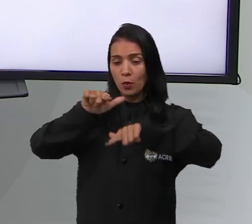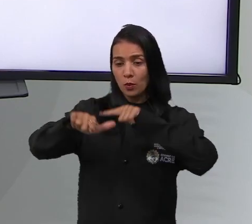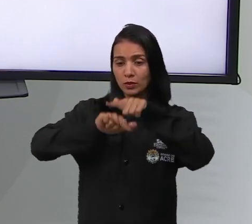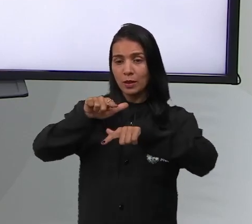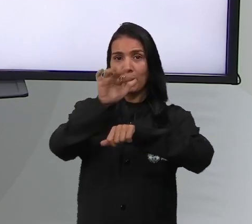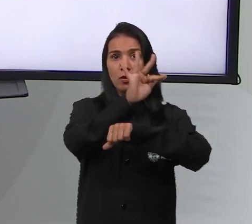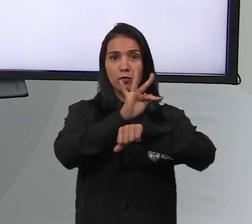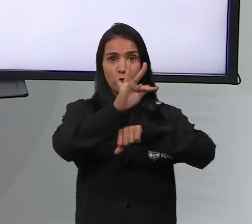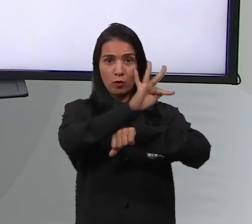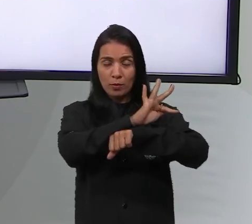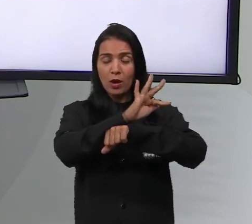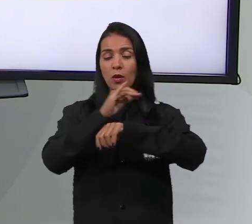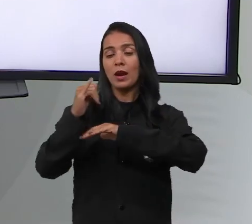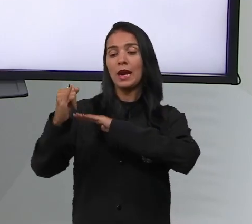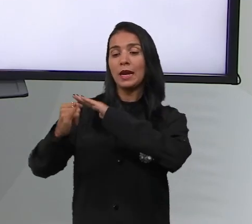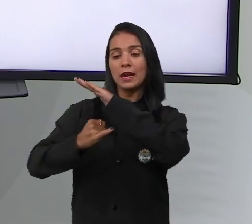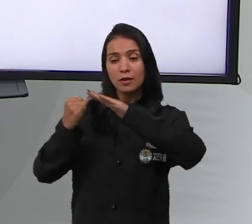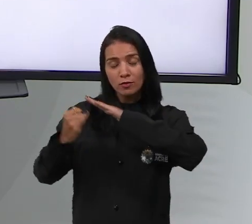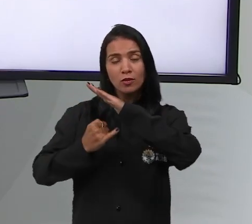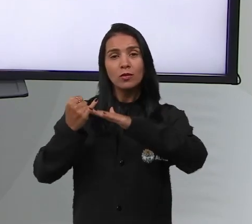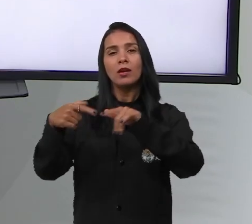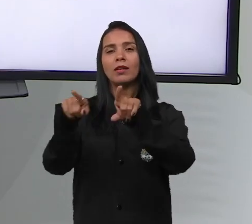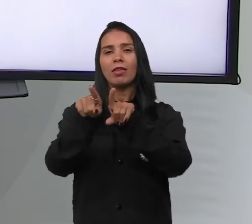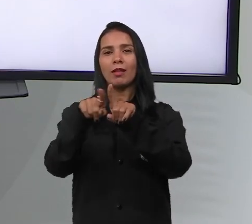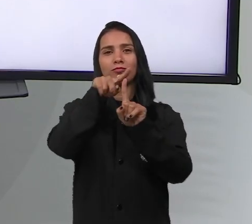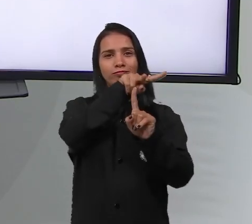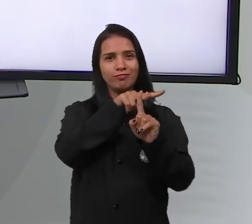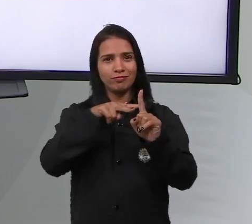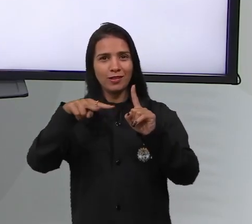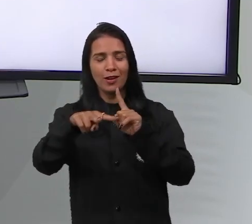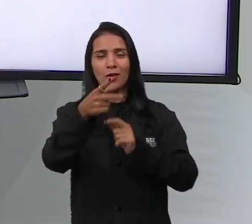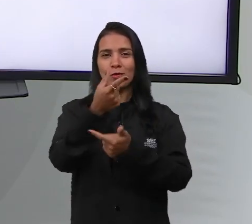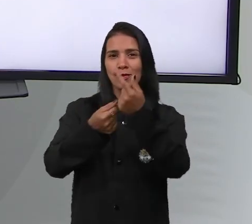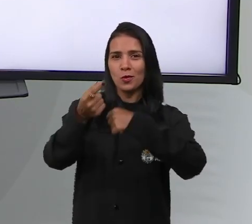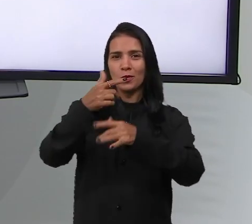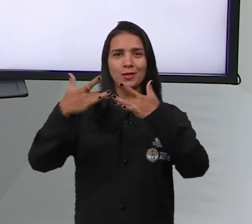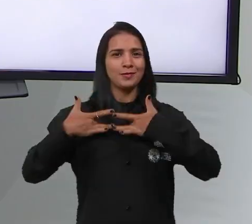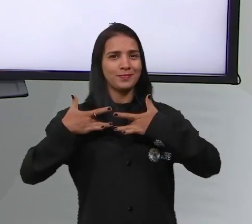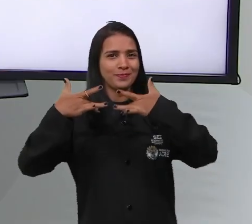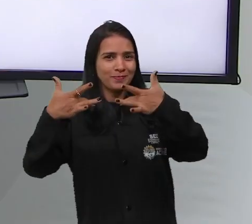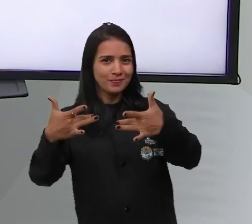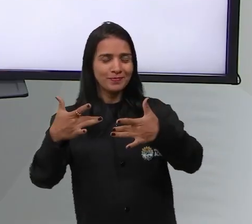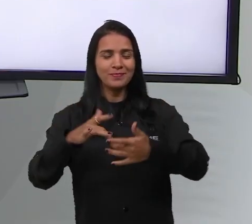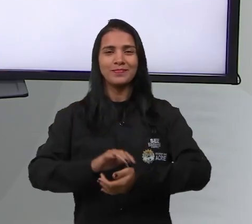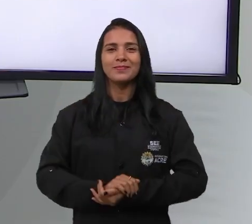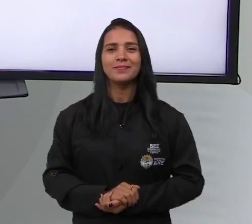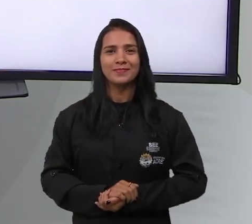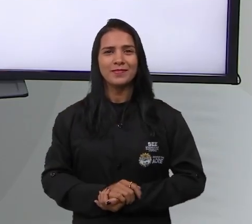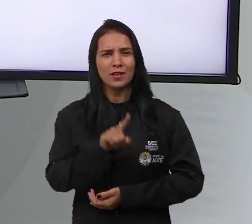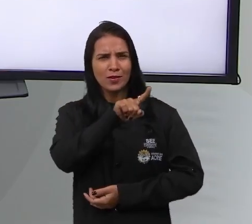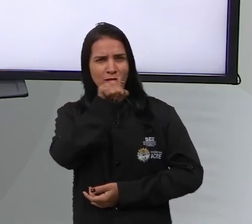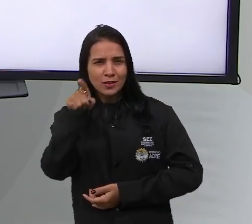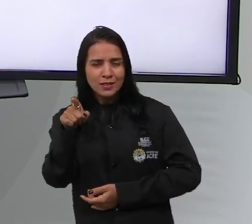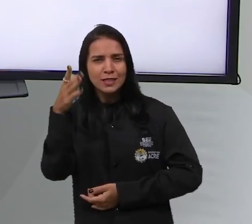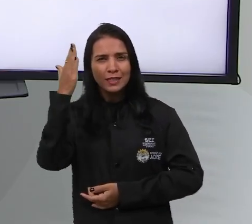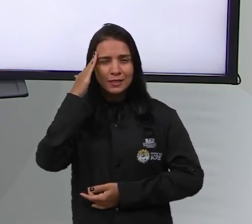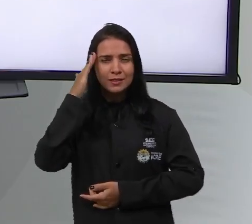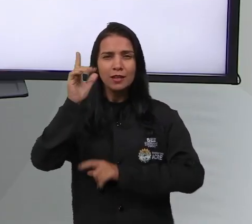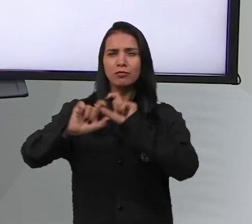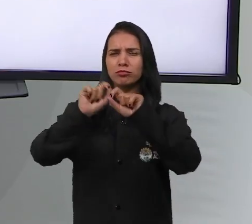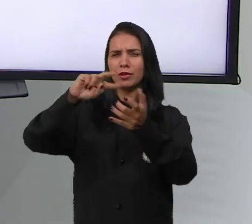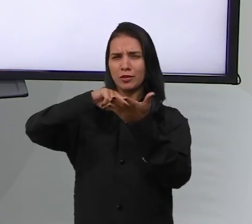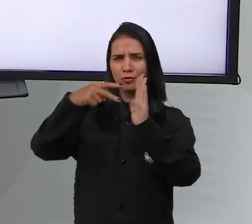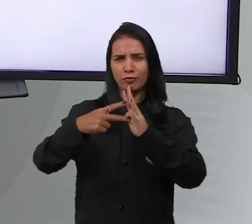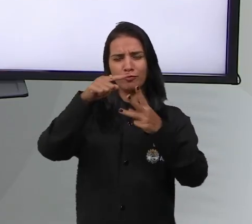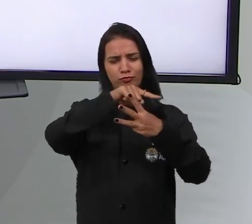do trabalho informal e a perspectiva da economia solidária. Você sabe o que é que significa cada